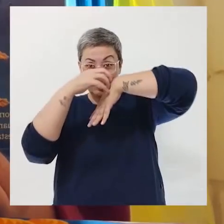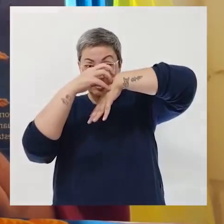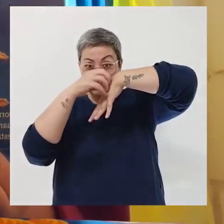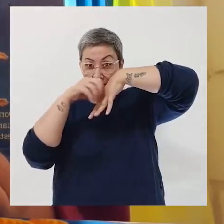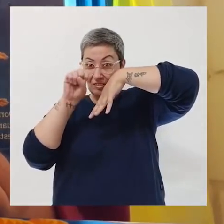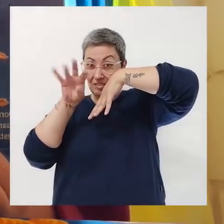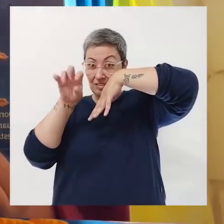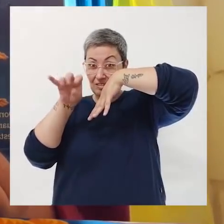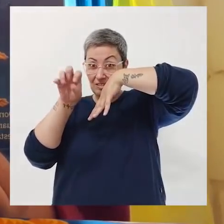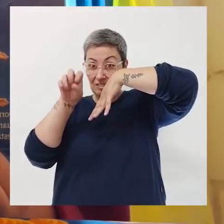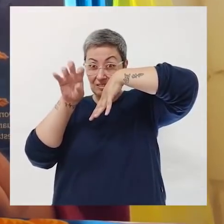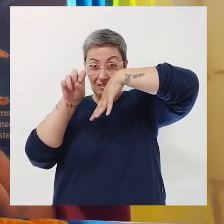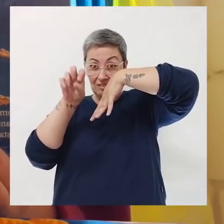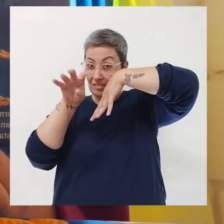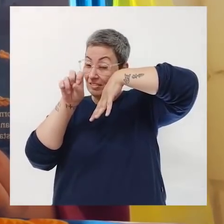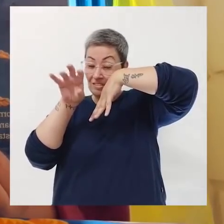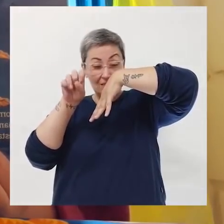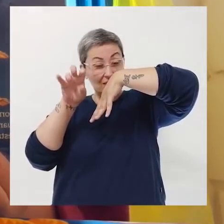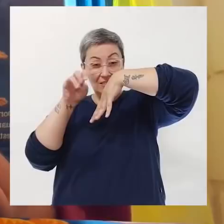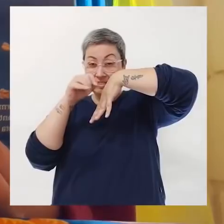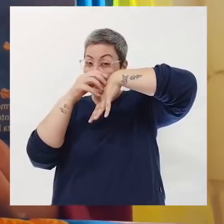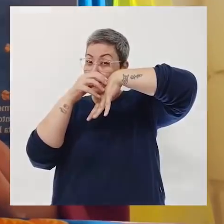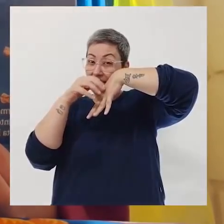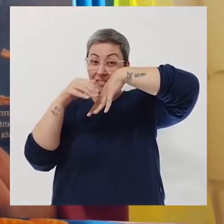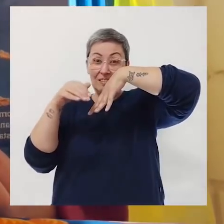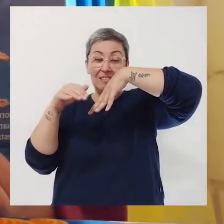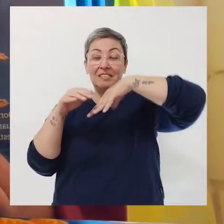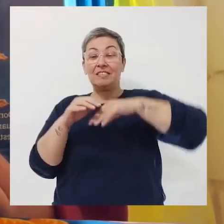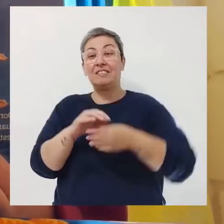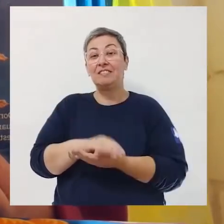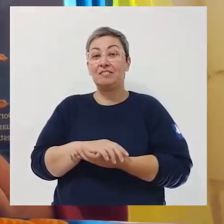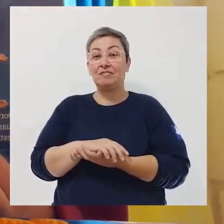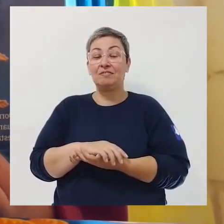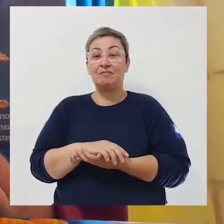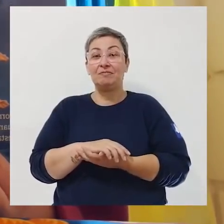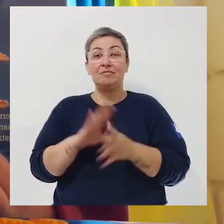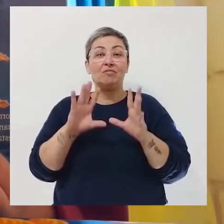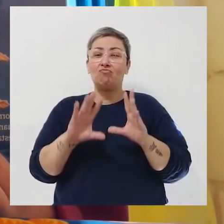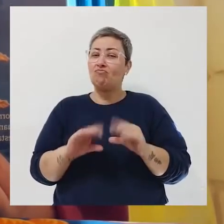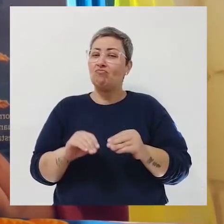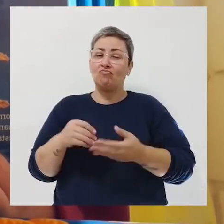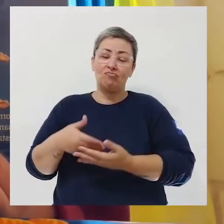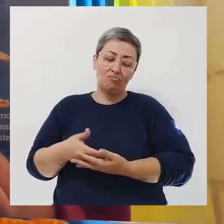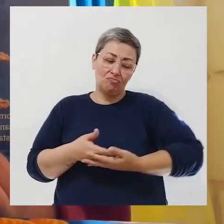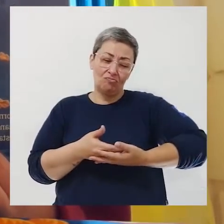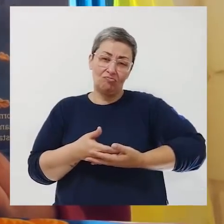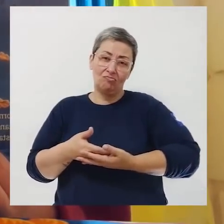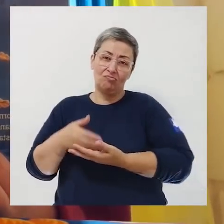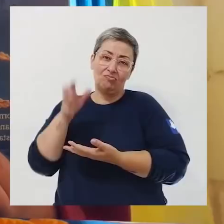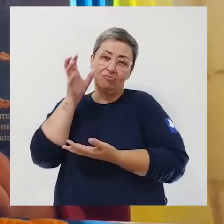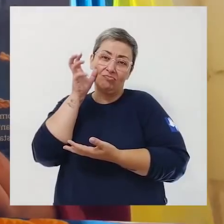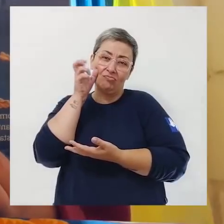Bicho papão, sai, sai de cima do telhado.